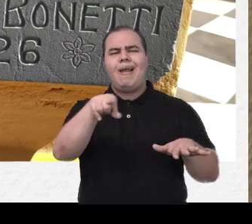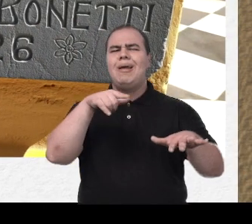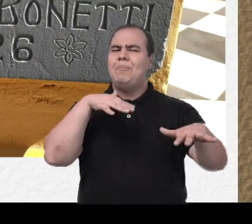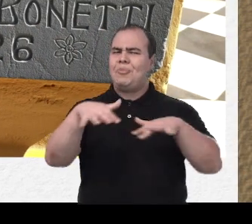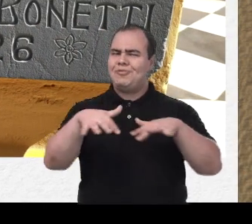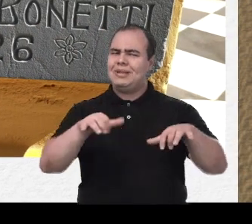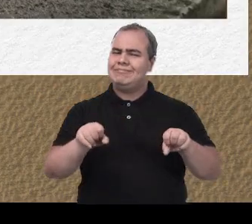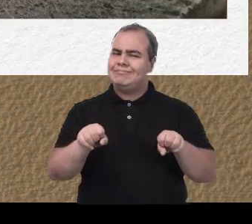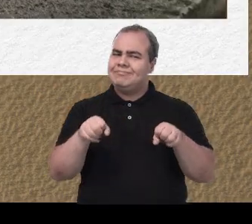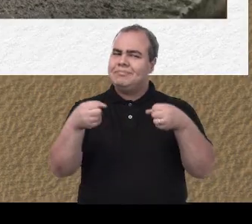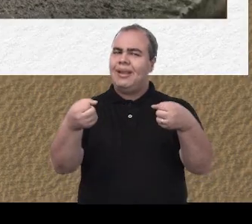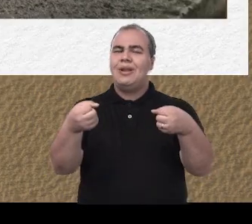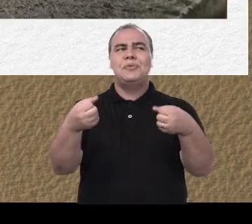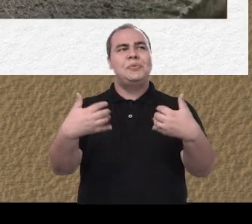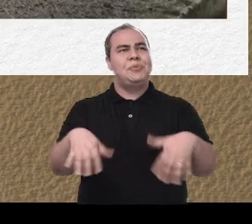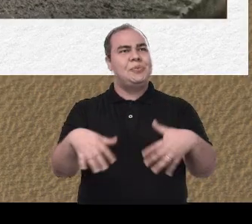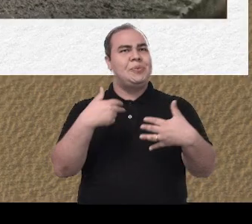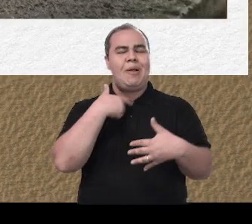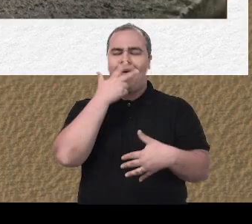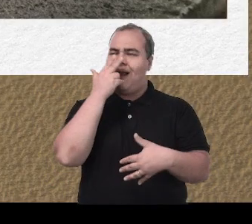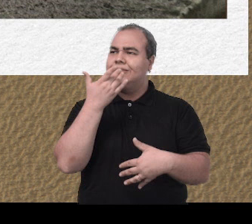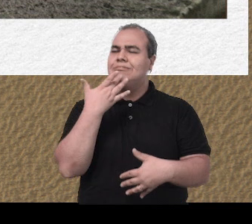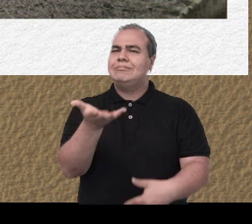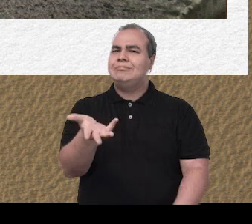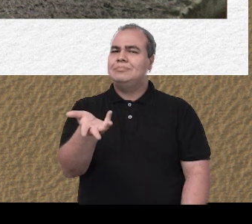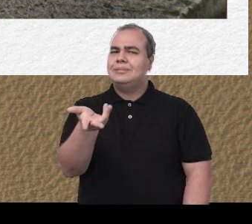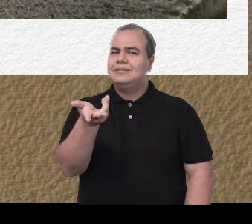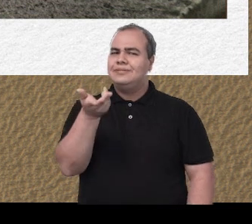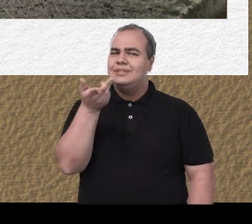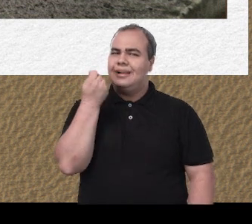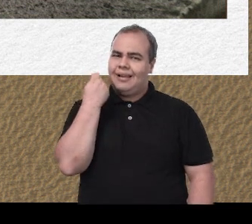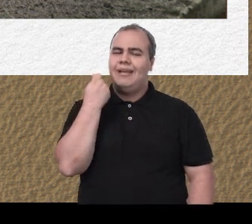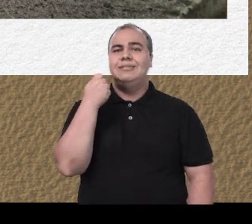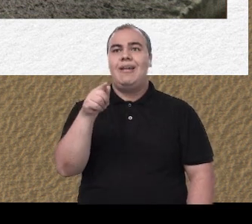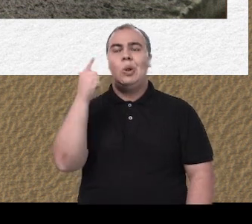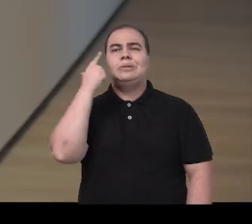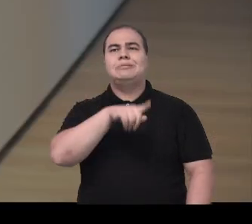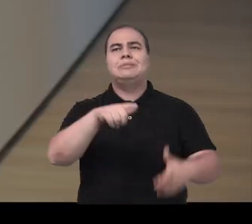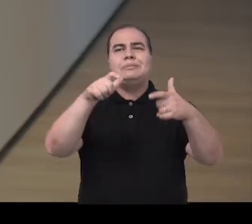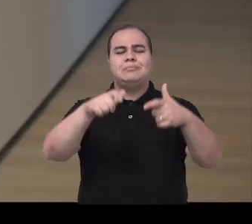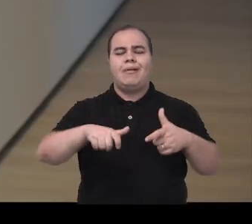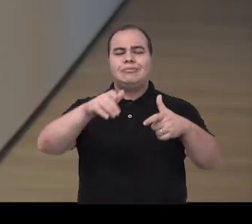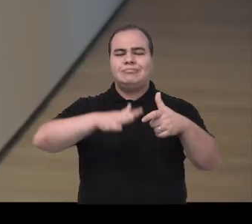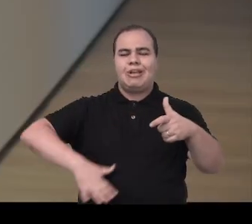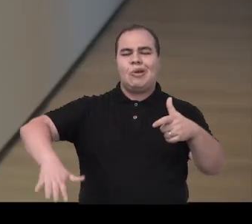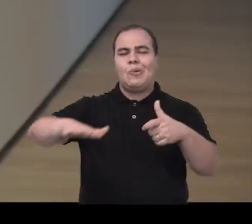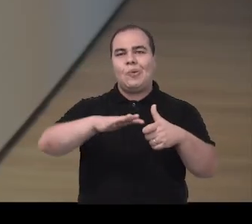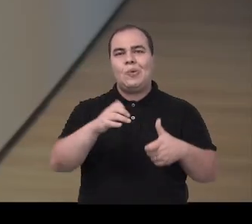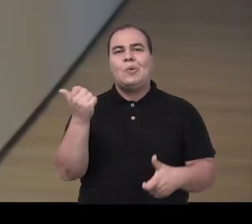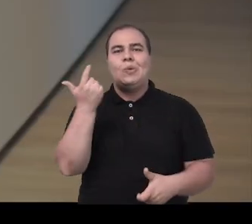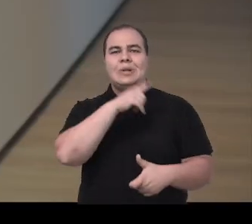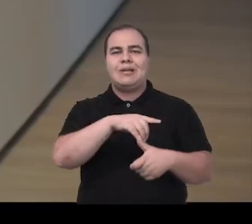um movimento, assim, um empenho que eu acho admirável. Então, em pouco tempo ela conseguiu recurso, conseguiu espaço,